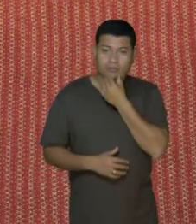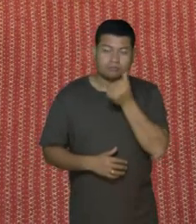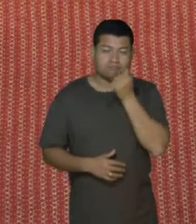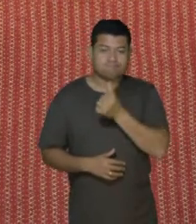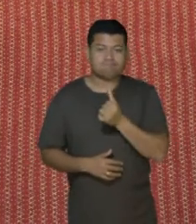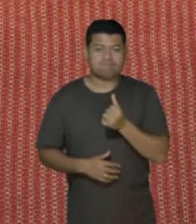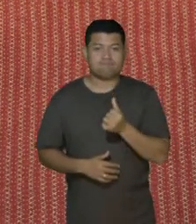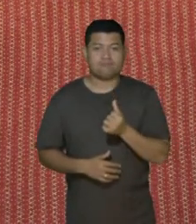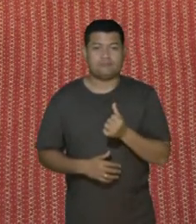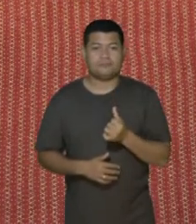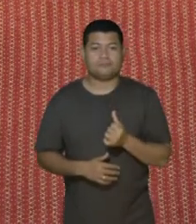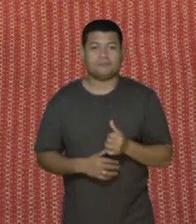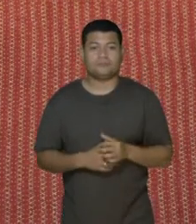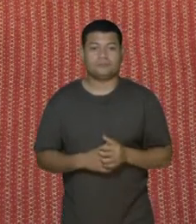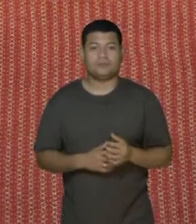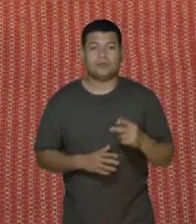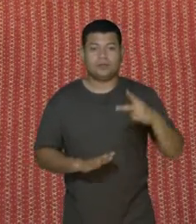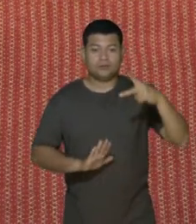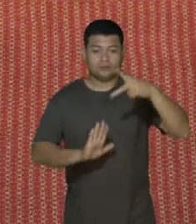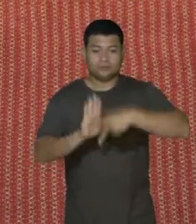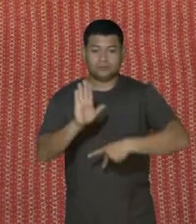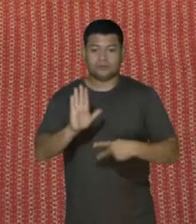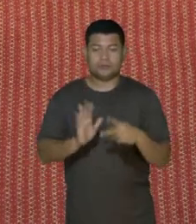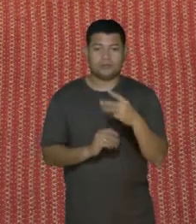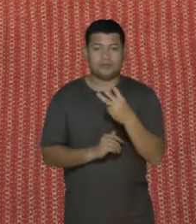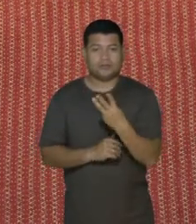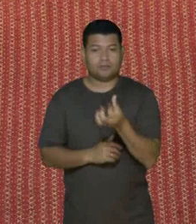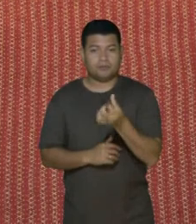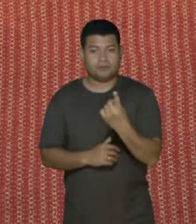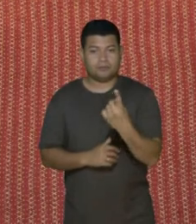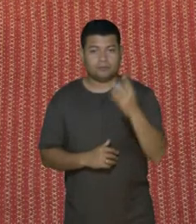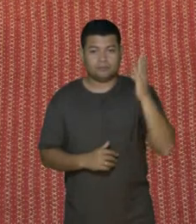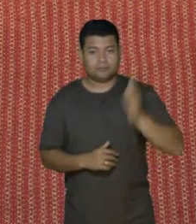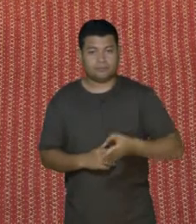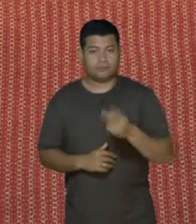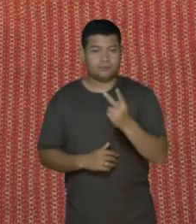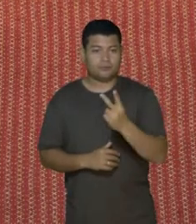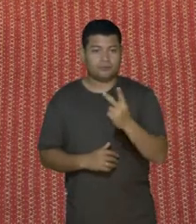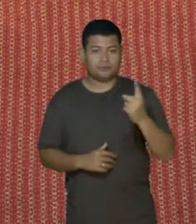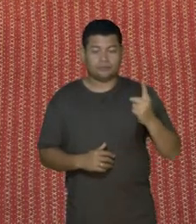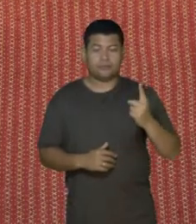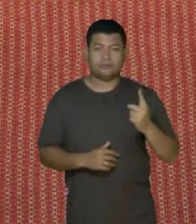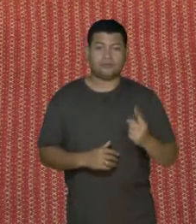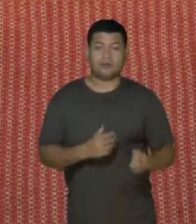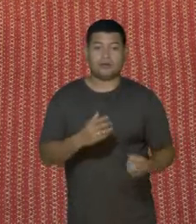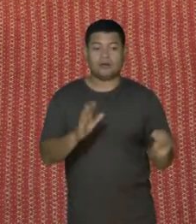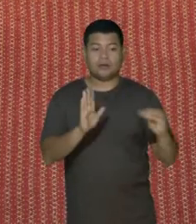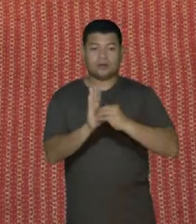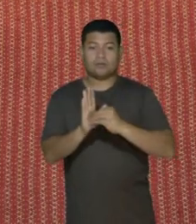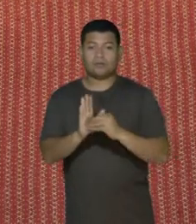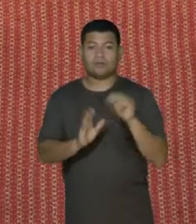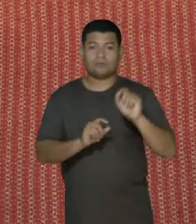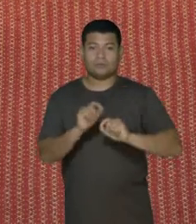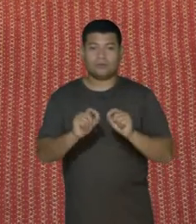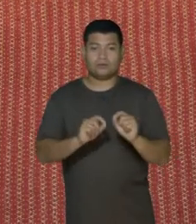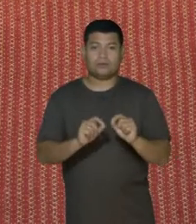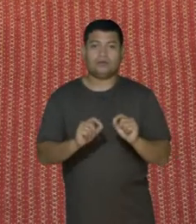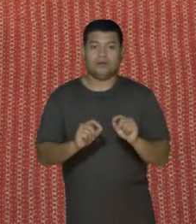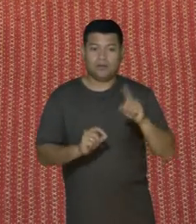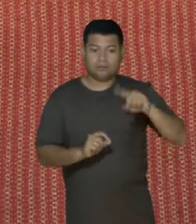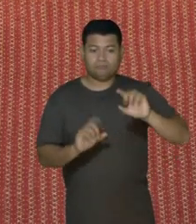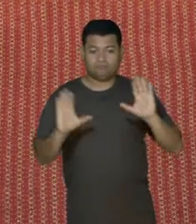deputados, esse projeto 361/2021, ele inclui o transtorno do